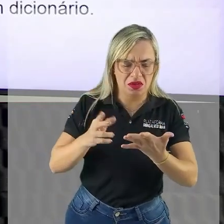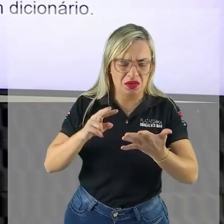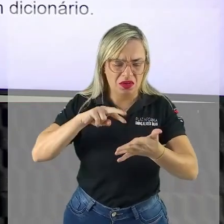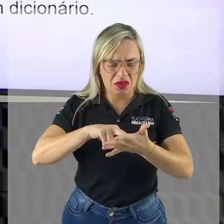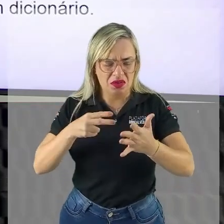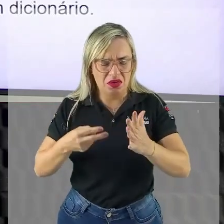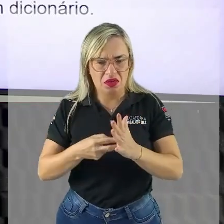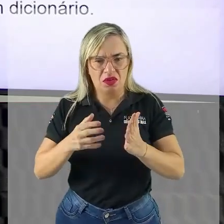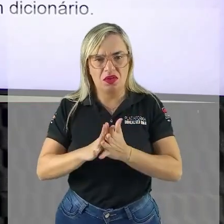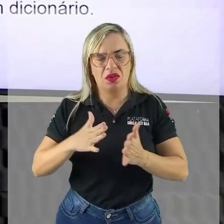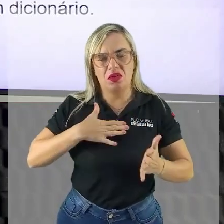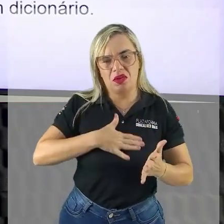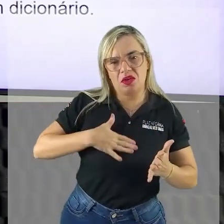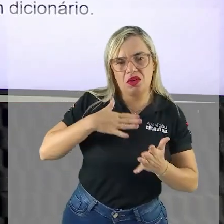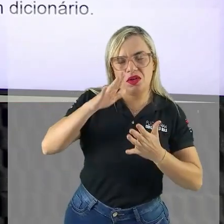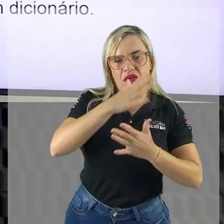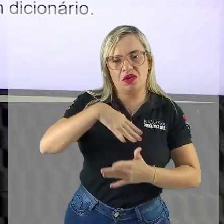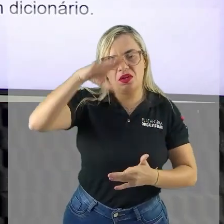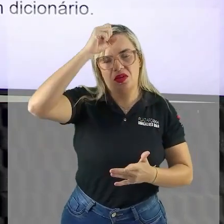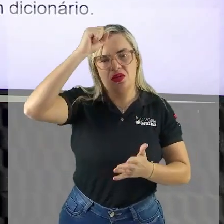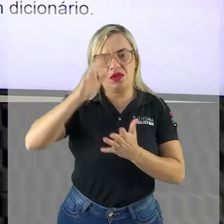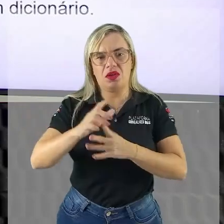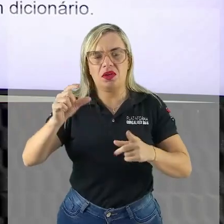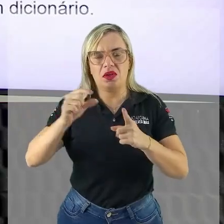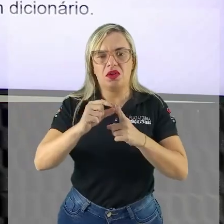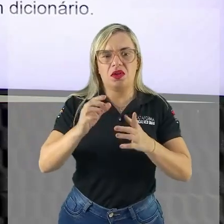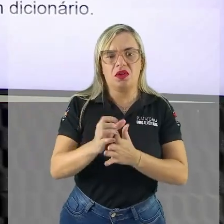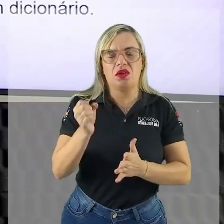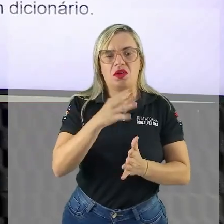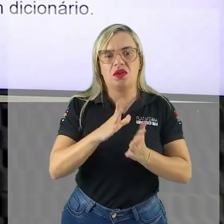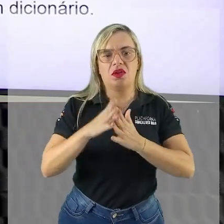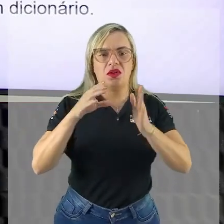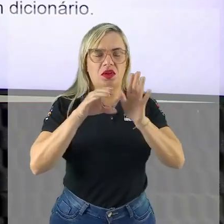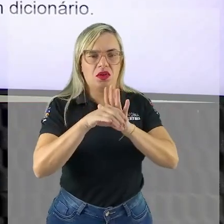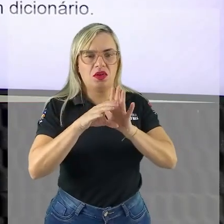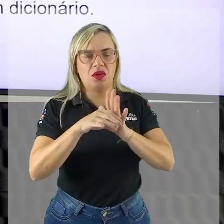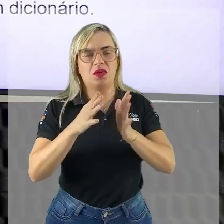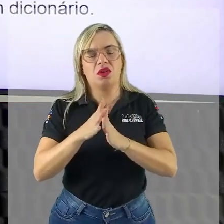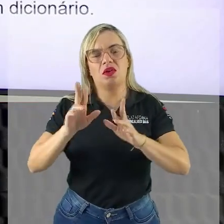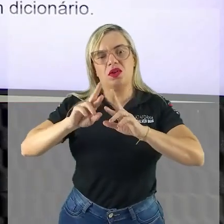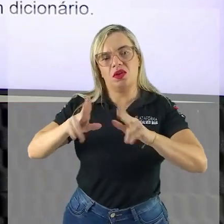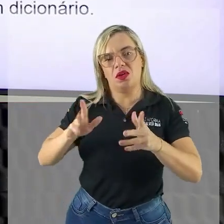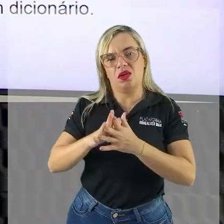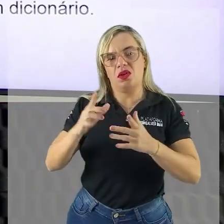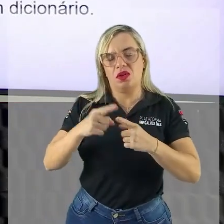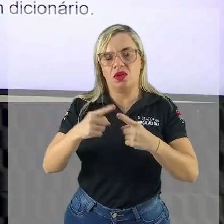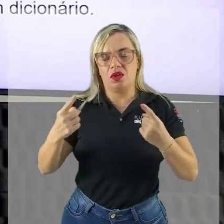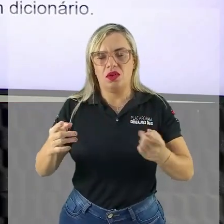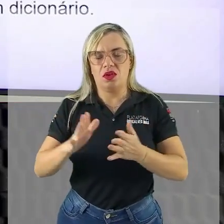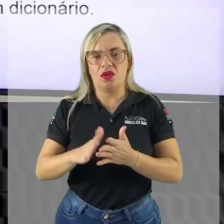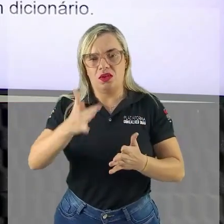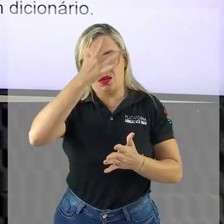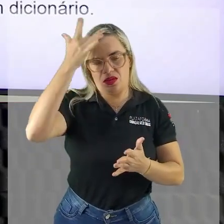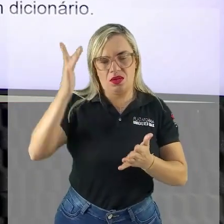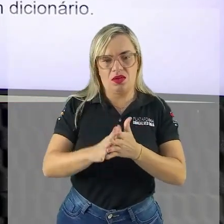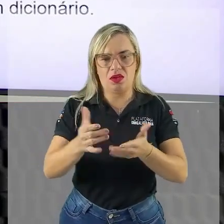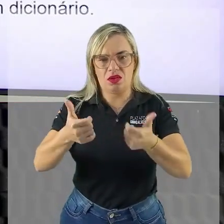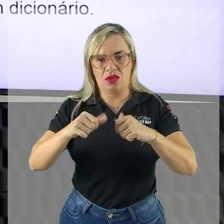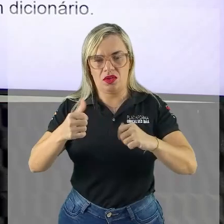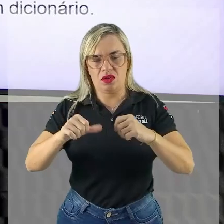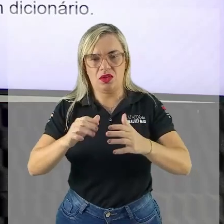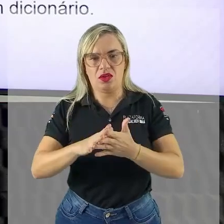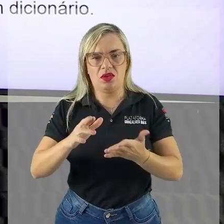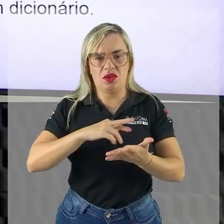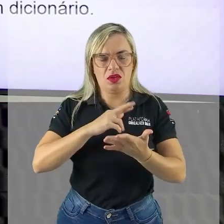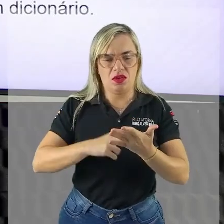aqui? Eu gosto, porque eu aprendo uma palavra nova, um conceito diferente, tá? Mas o teu corretor, ali